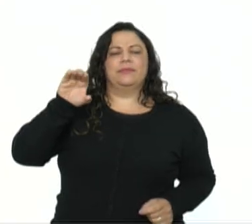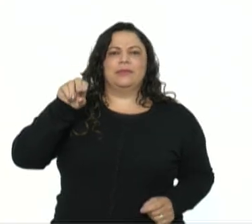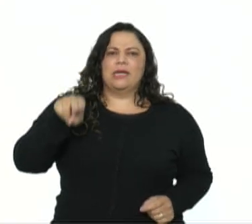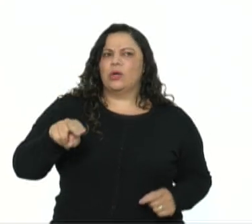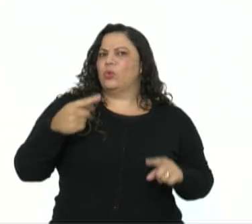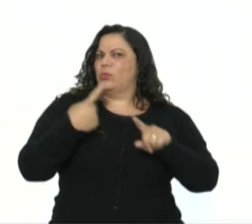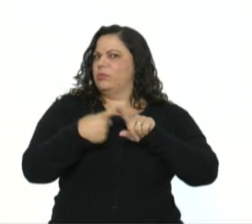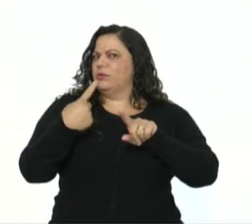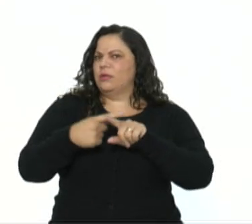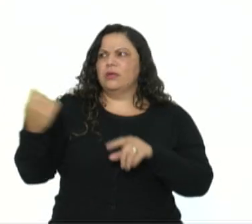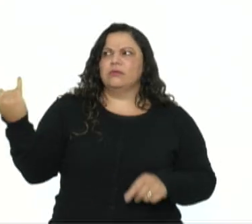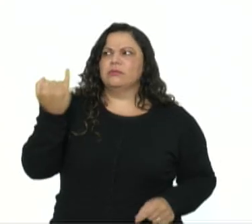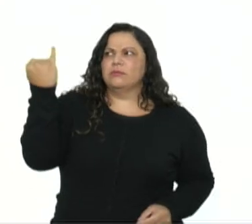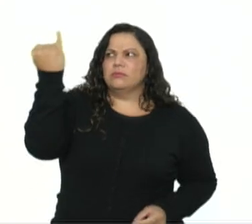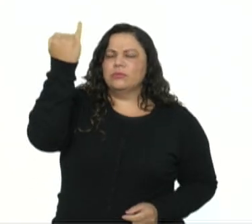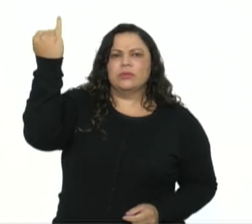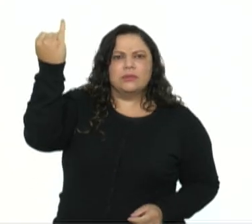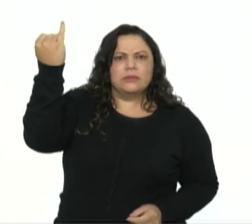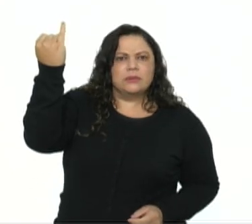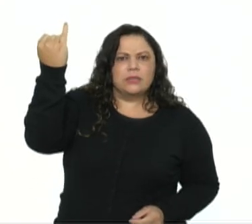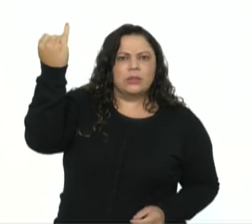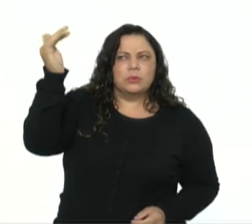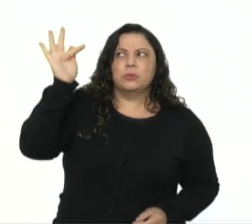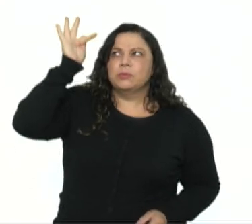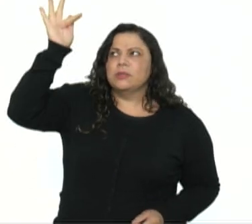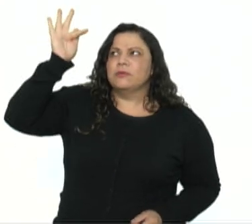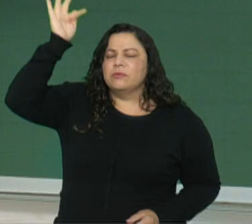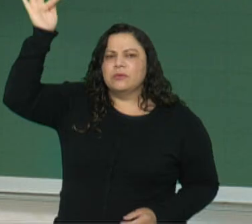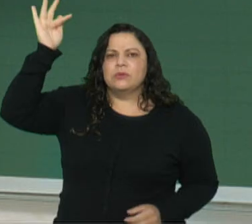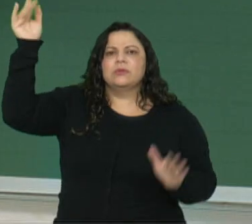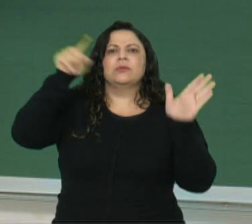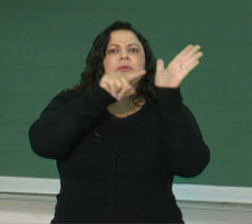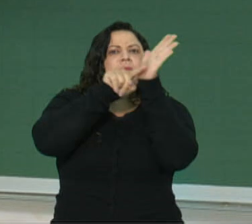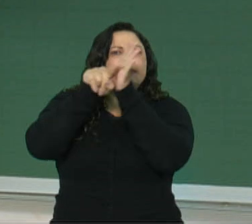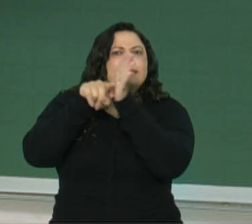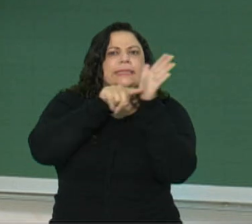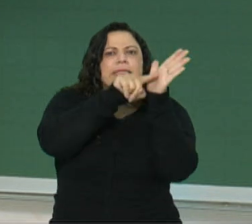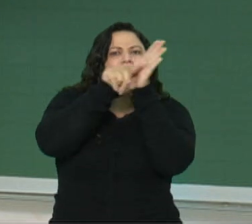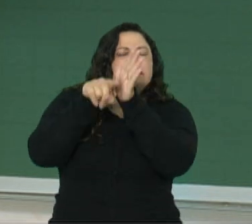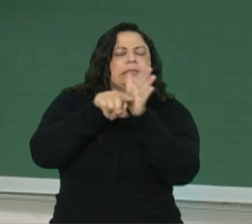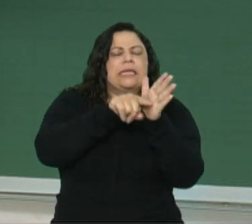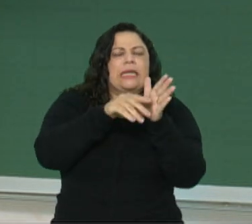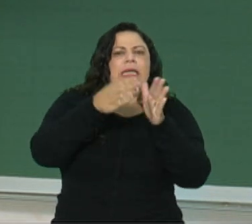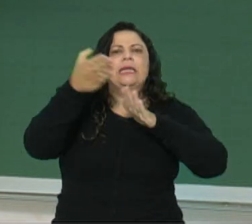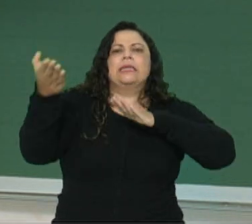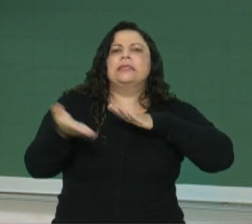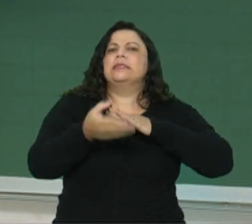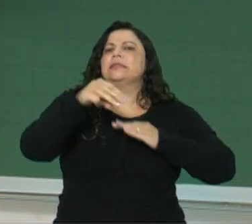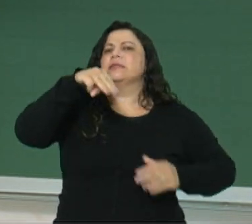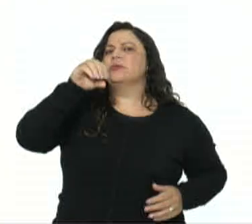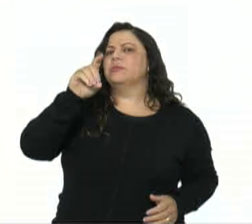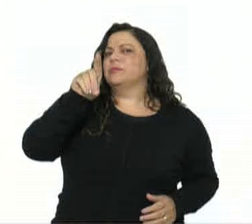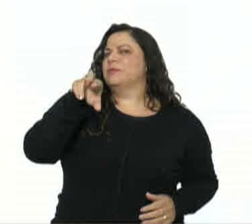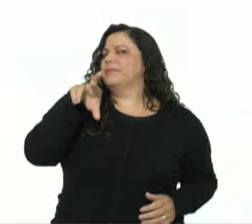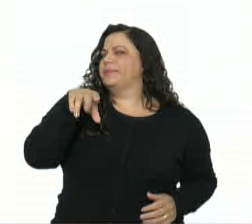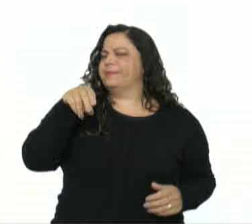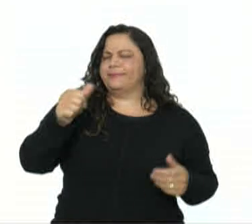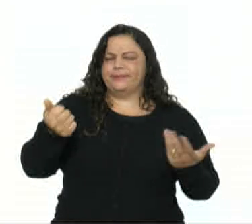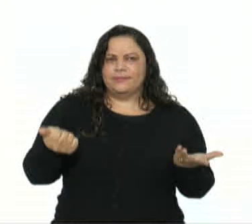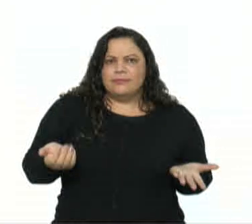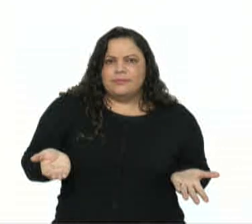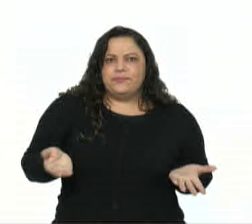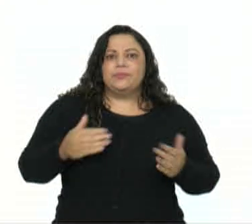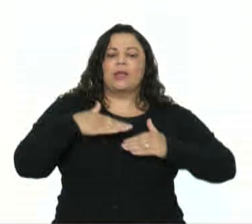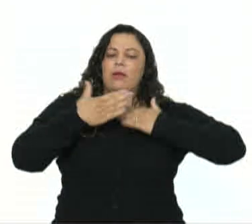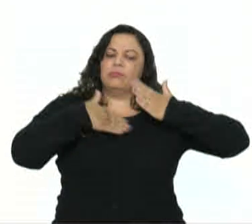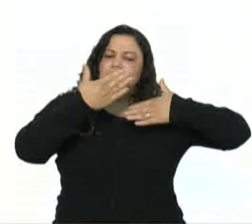Bacon foi tão importante para a filosofia e para a ciência moderna? Porque a partir do desenvolvimento do